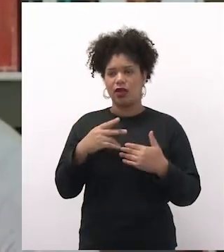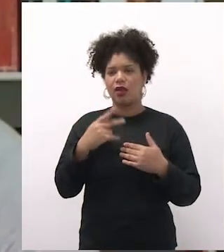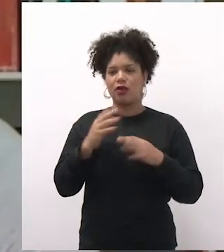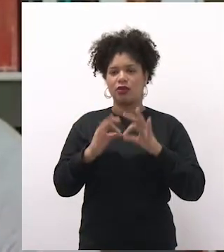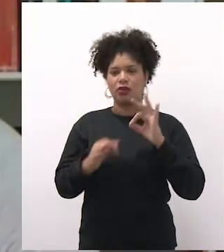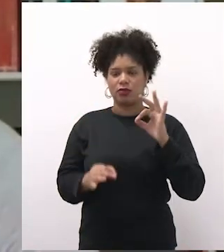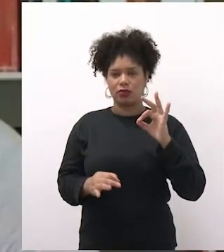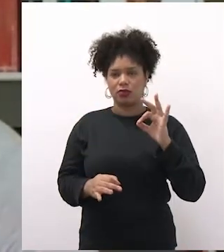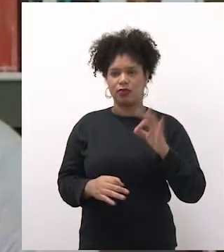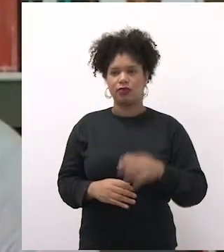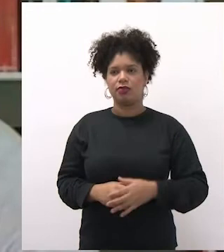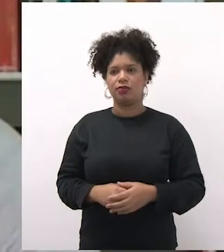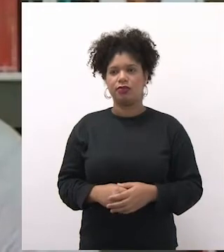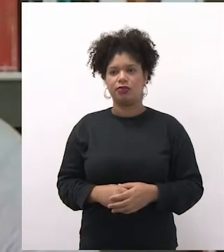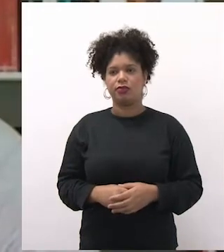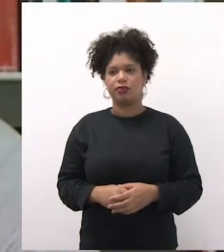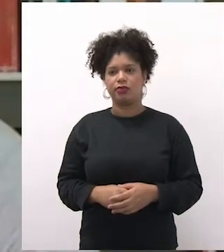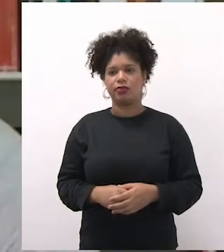justamente...